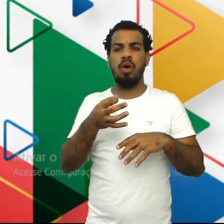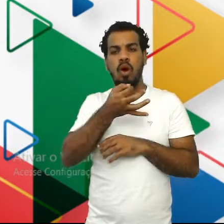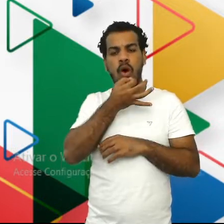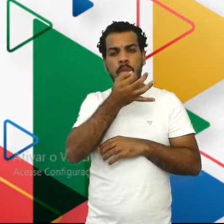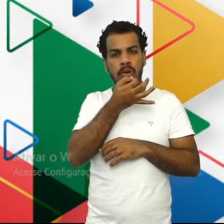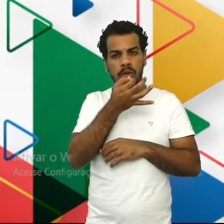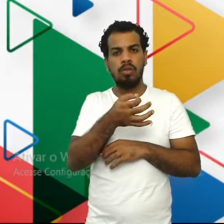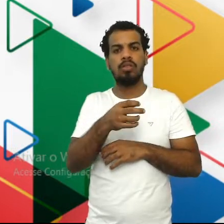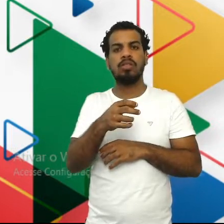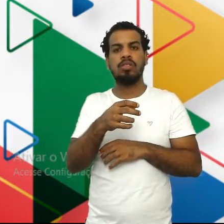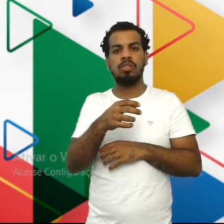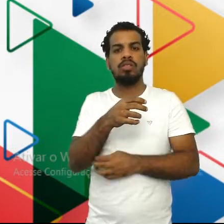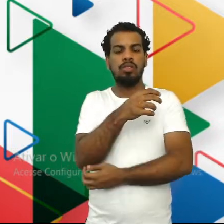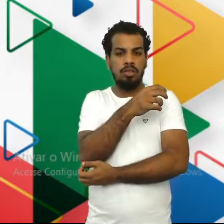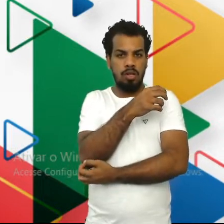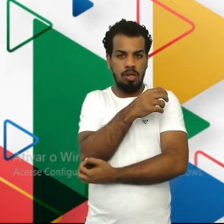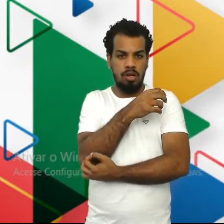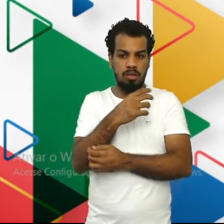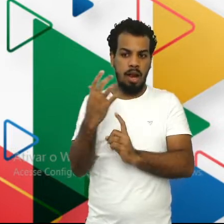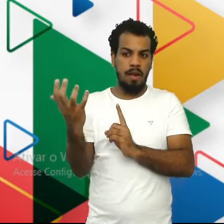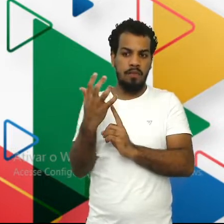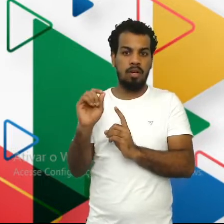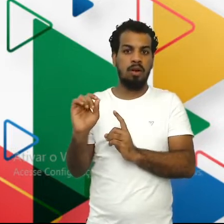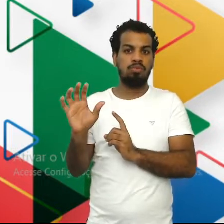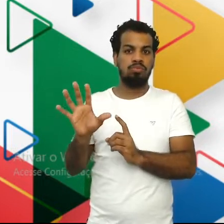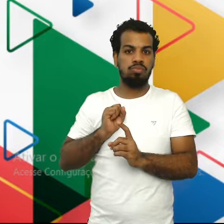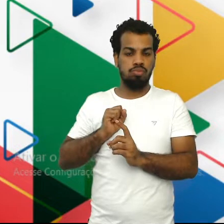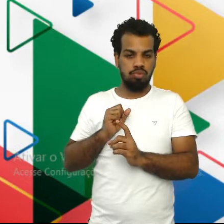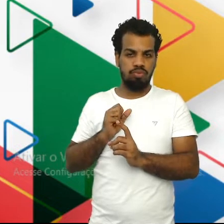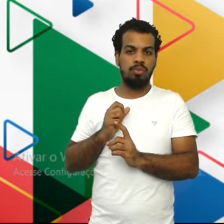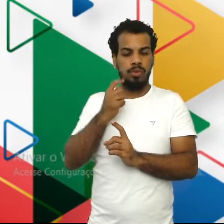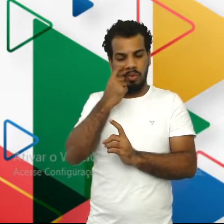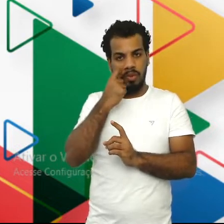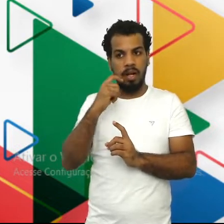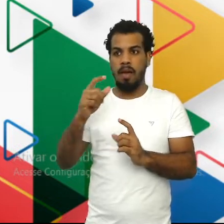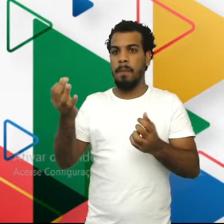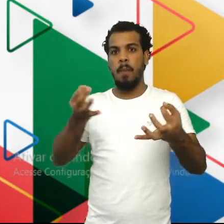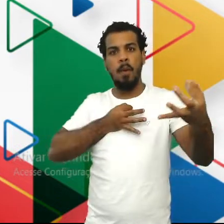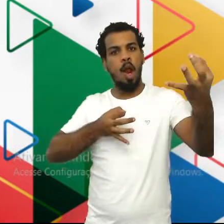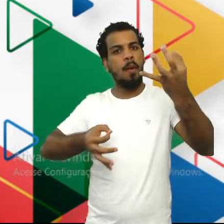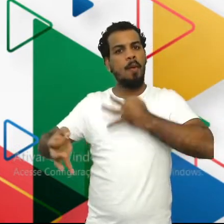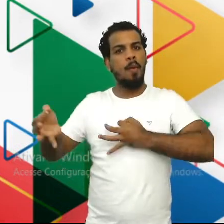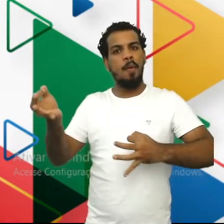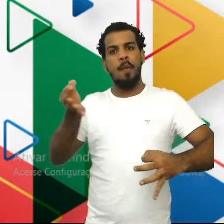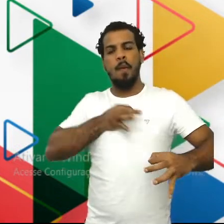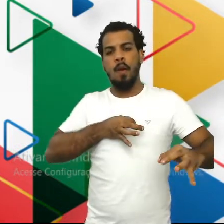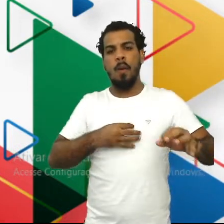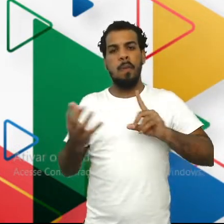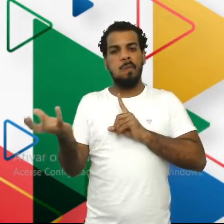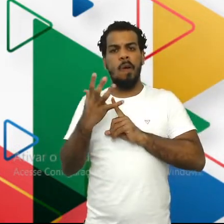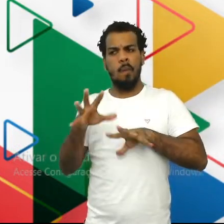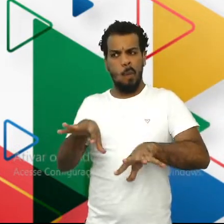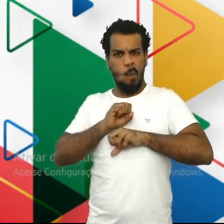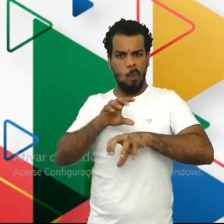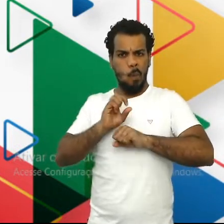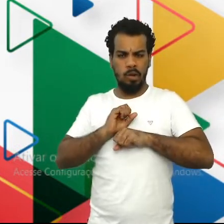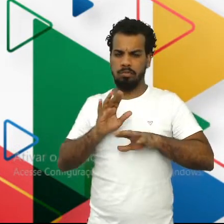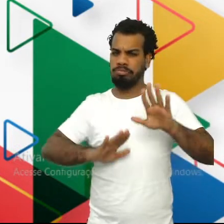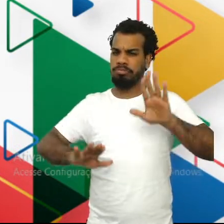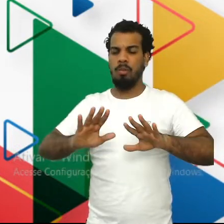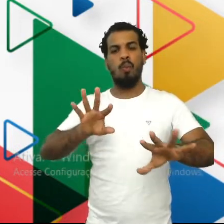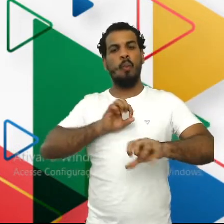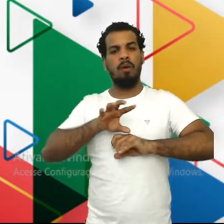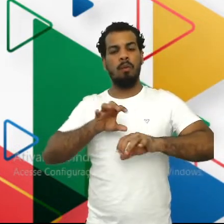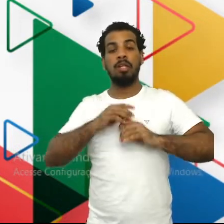sobre a influência que ela recebeu. Nós somos bombardeados o dia inteiro com informações. E os meios de comunicação,